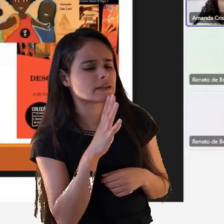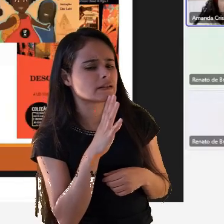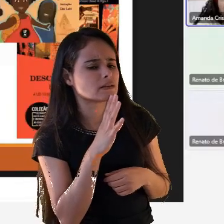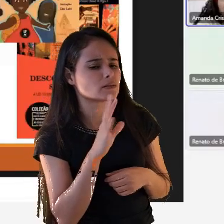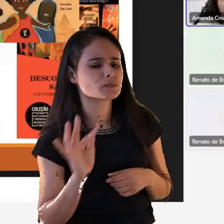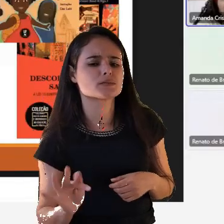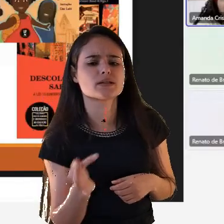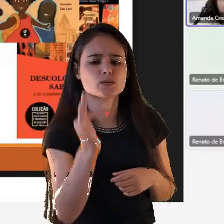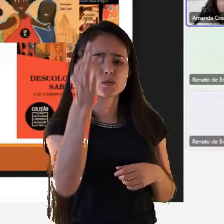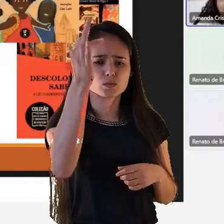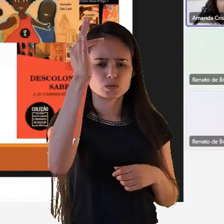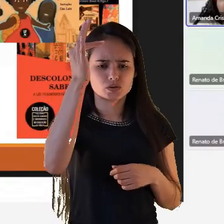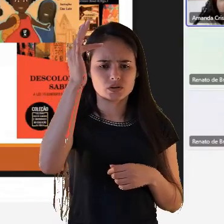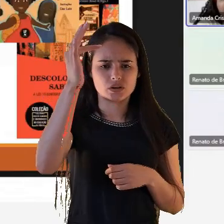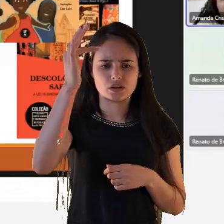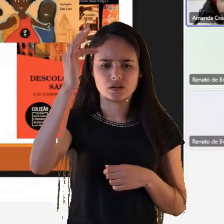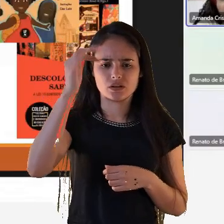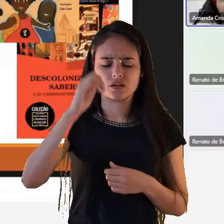preta,